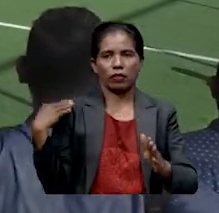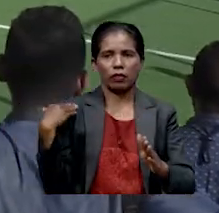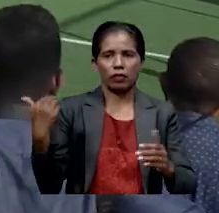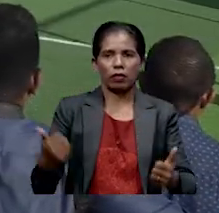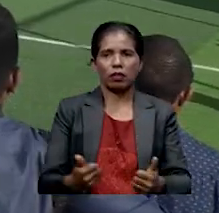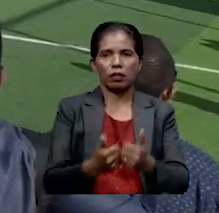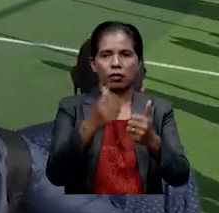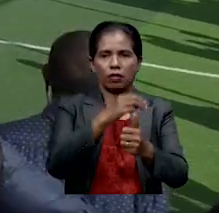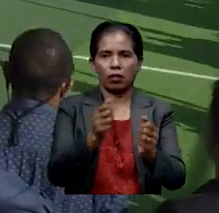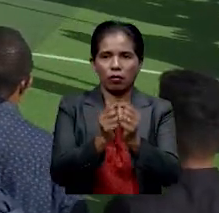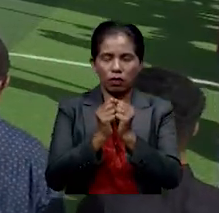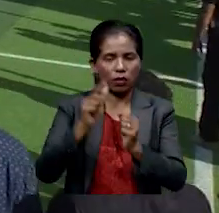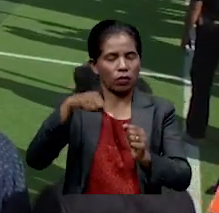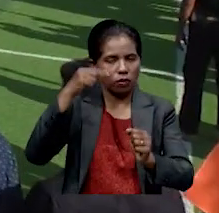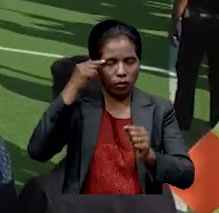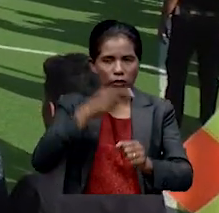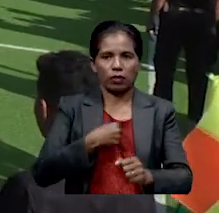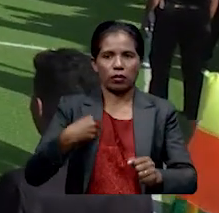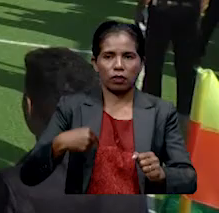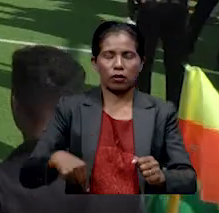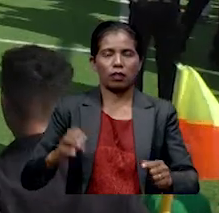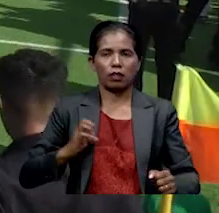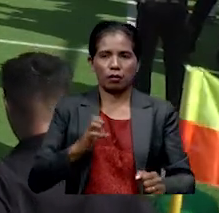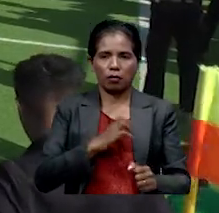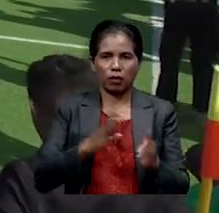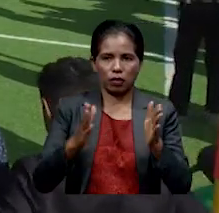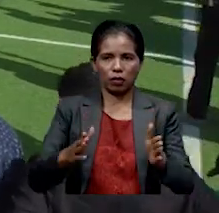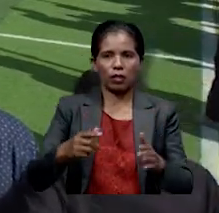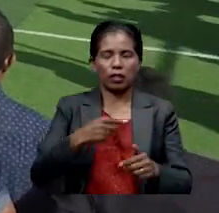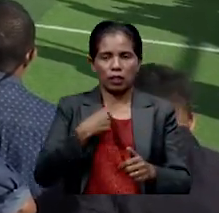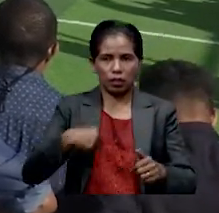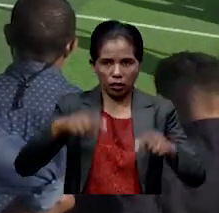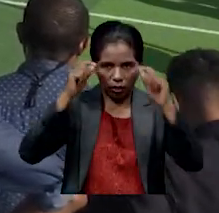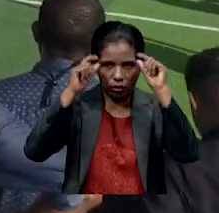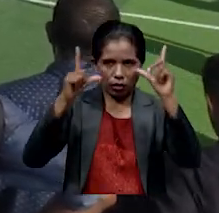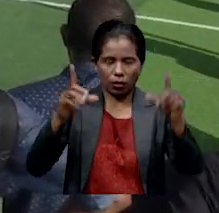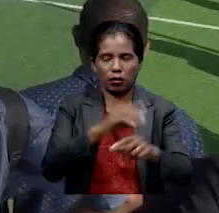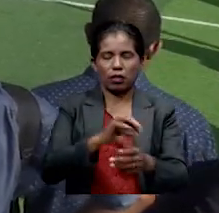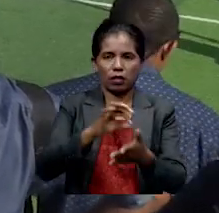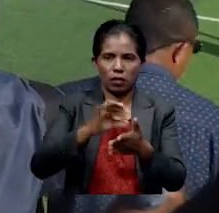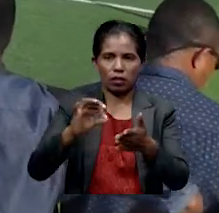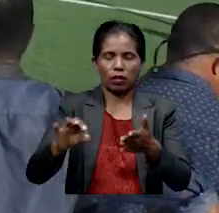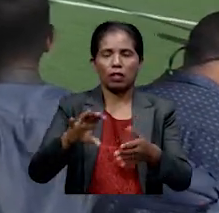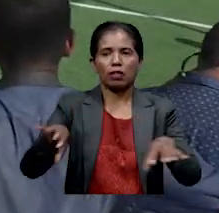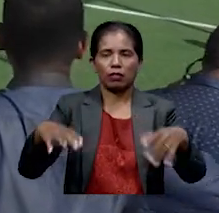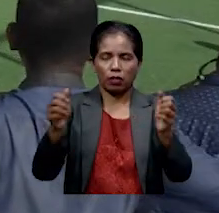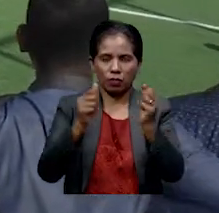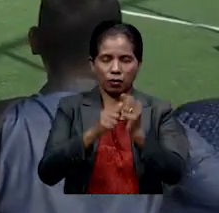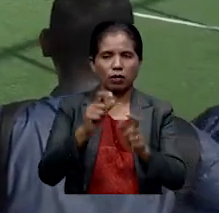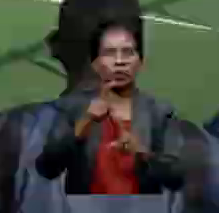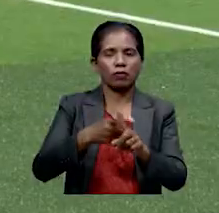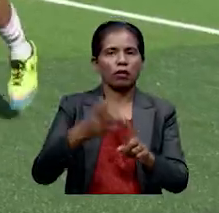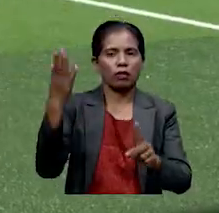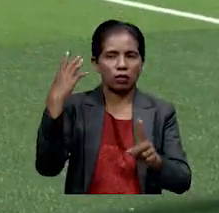Desporto, hamuto com o governo China, e o embaixador China e Timor-Leste, hala uluk assina nota entendimento e a fulan kotuk e